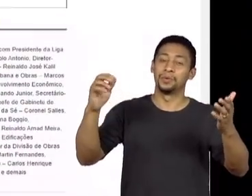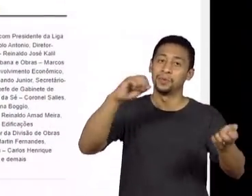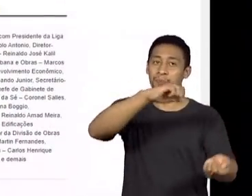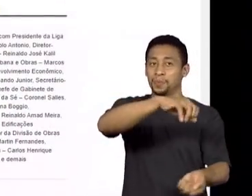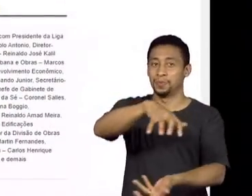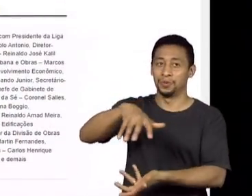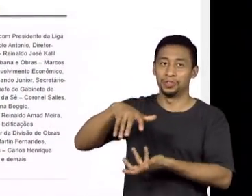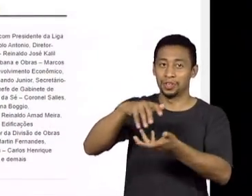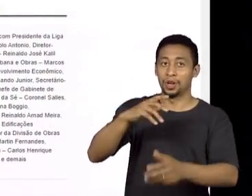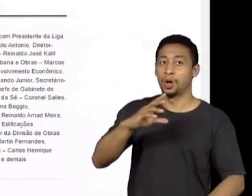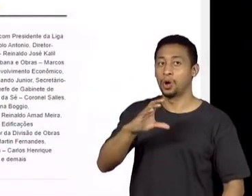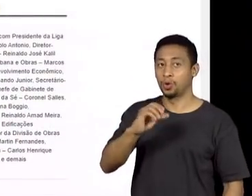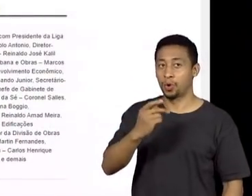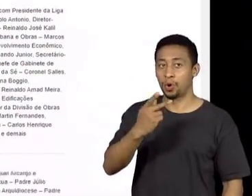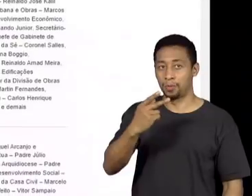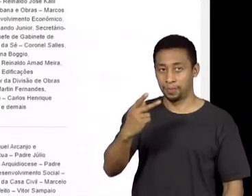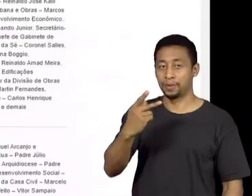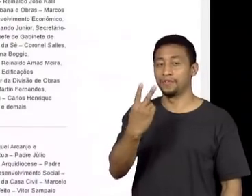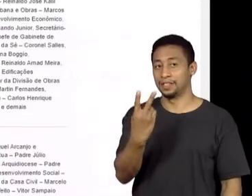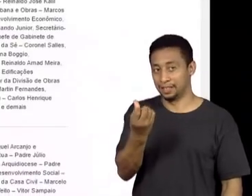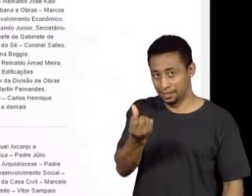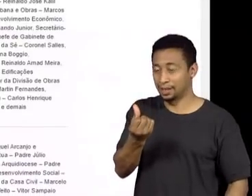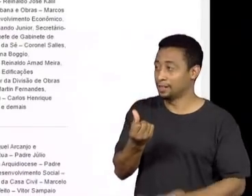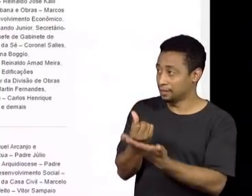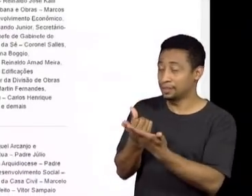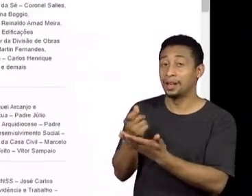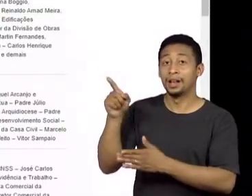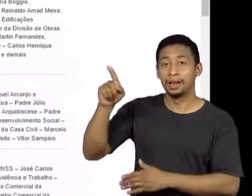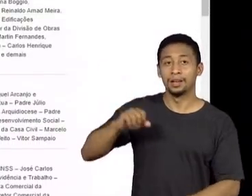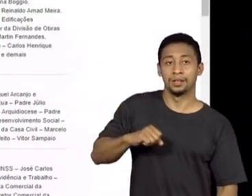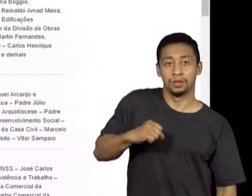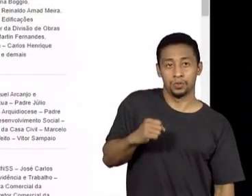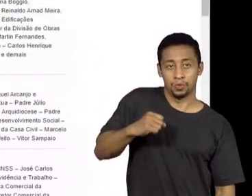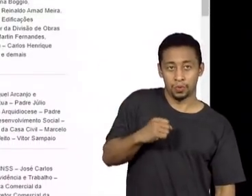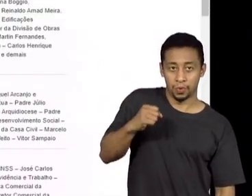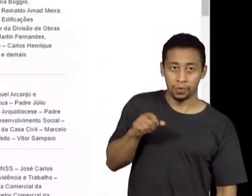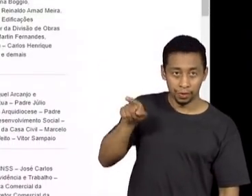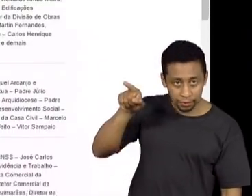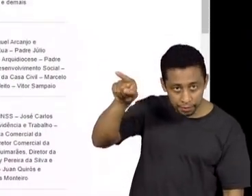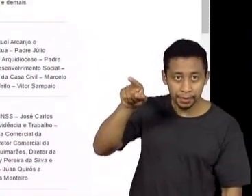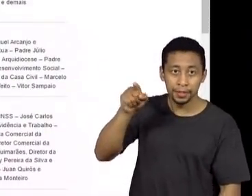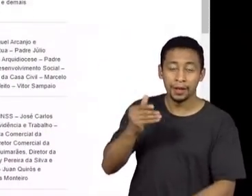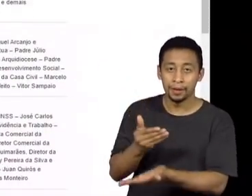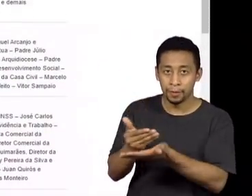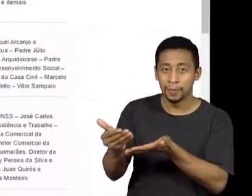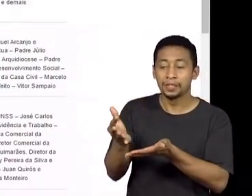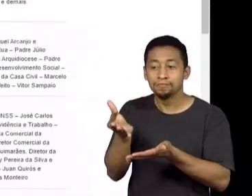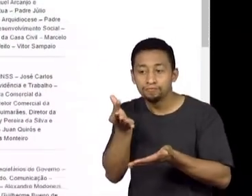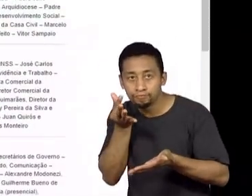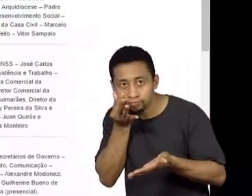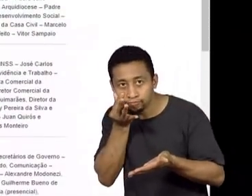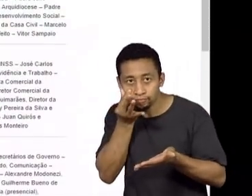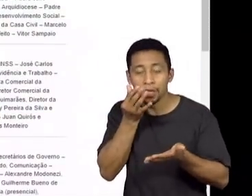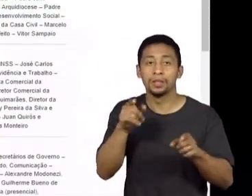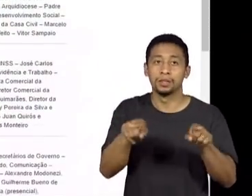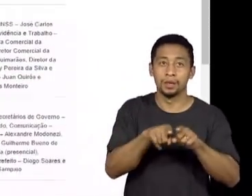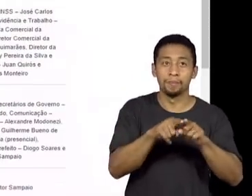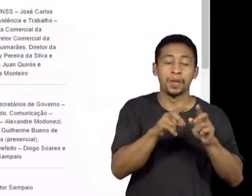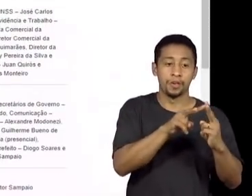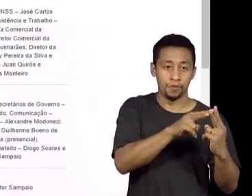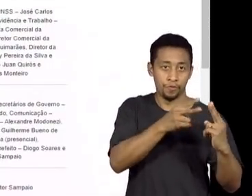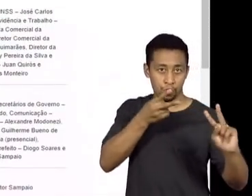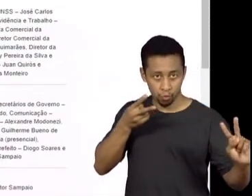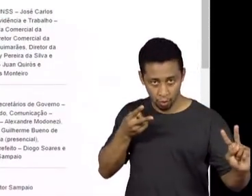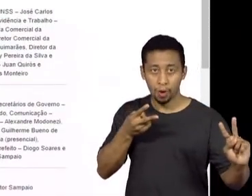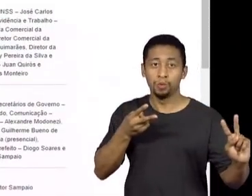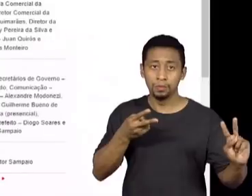Conferência do Clima que acontece em novembro na Escócia. O encontro, parte presencial e parte virtual, vai reunir